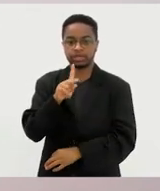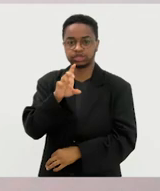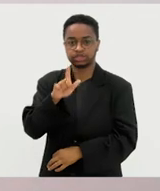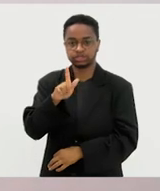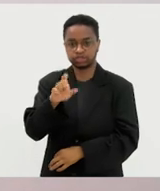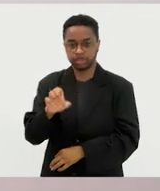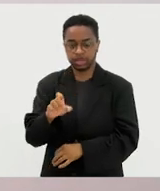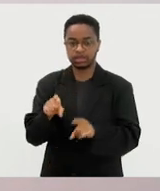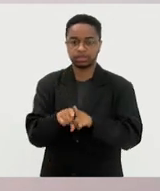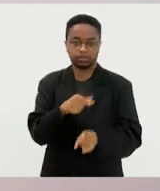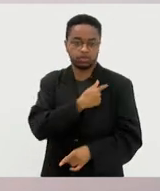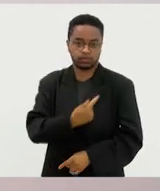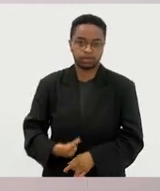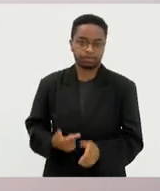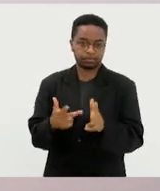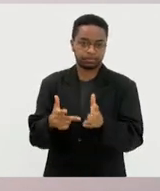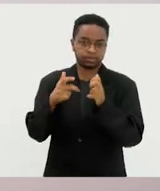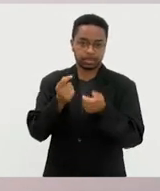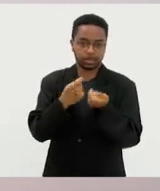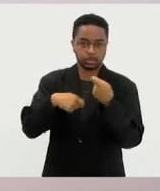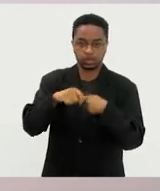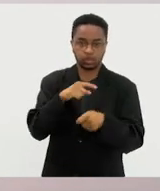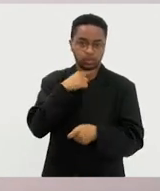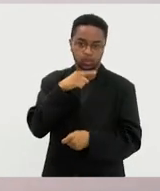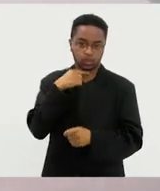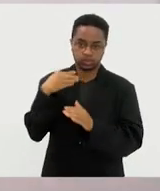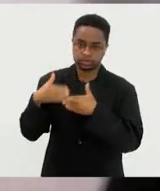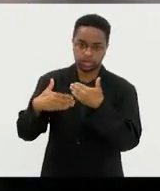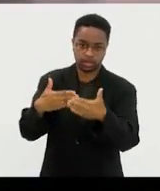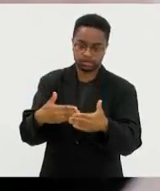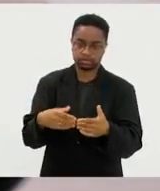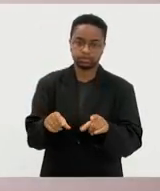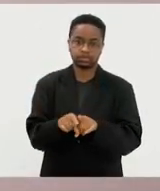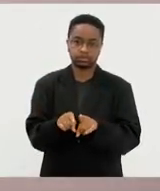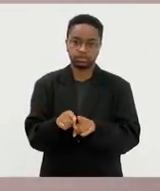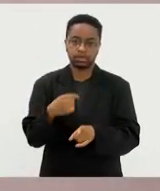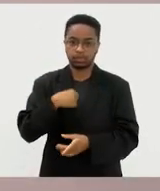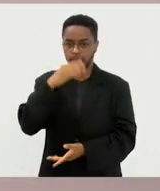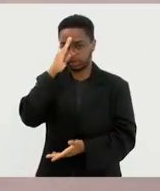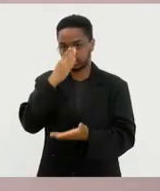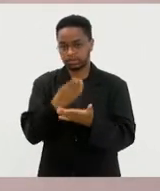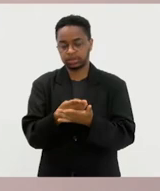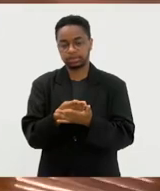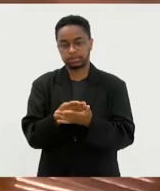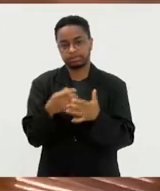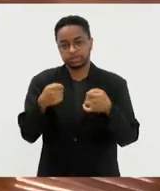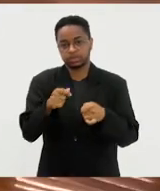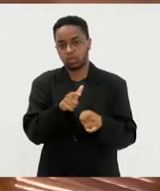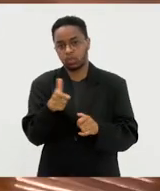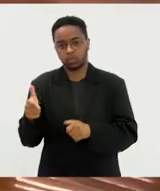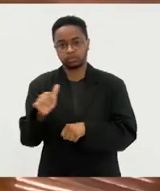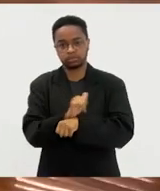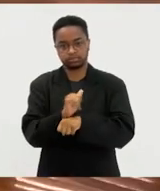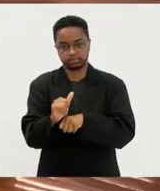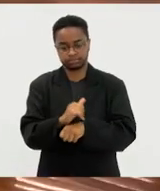que as negociações não vão mais prosperar e a gente passe para um outro caminho.